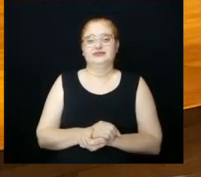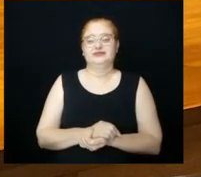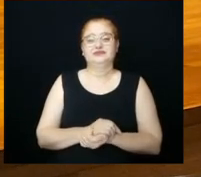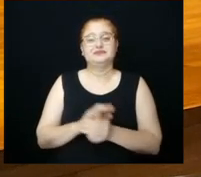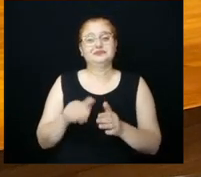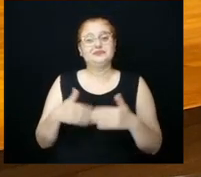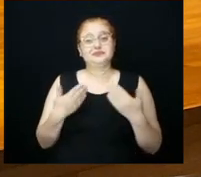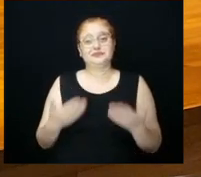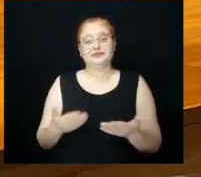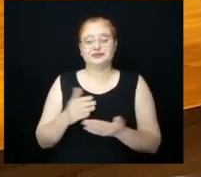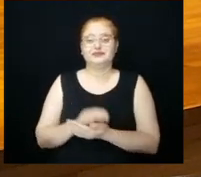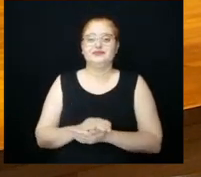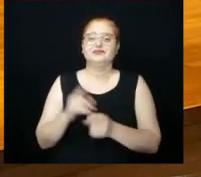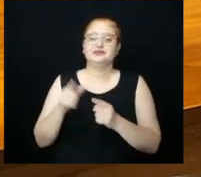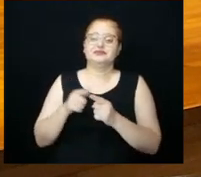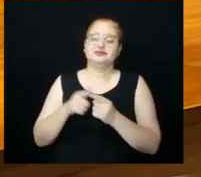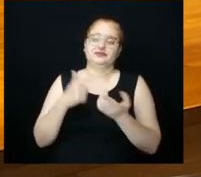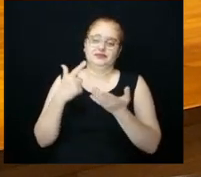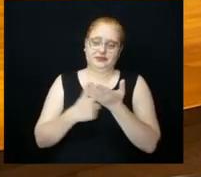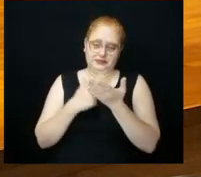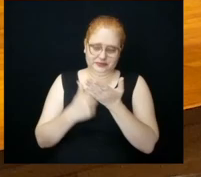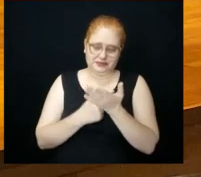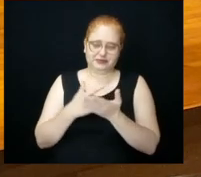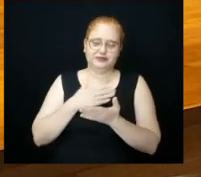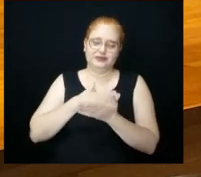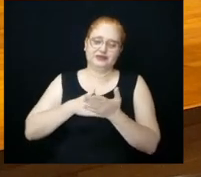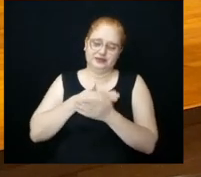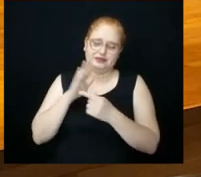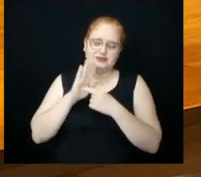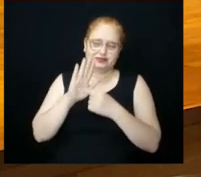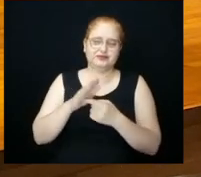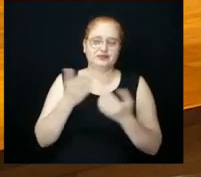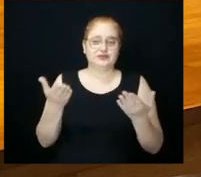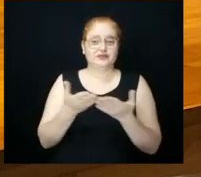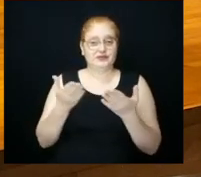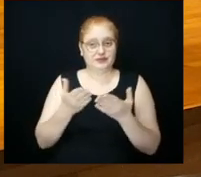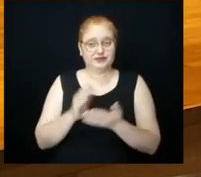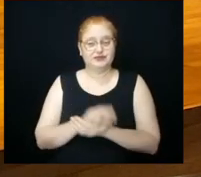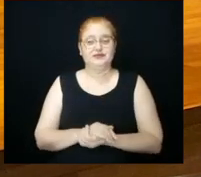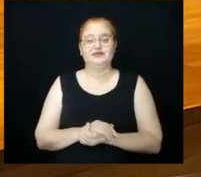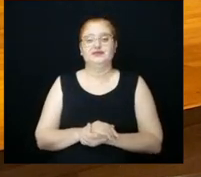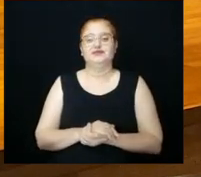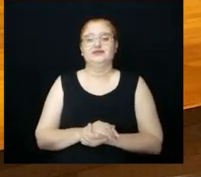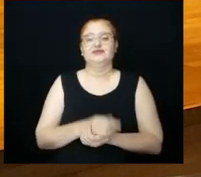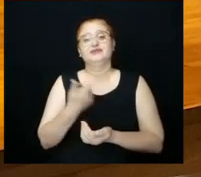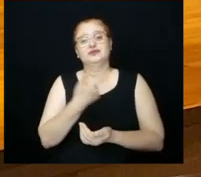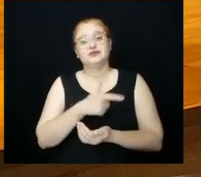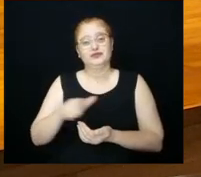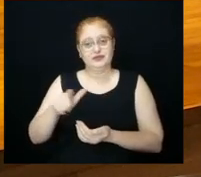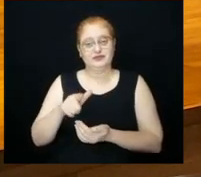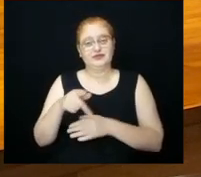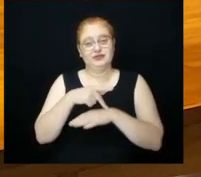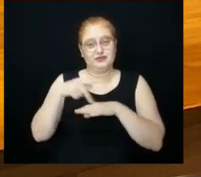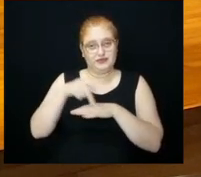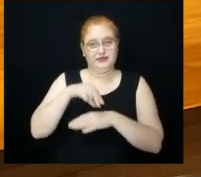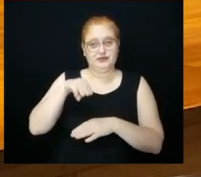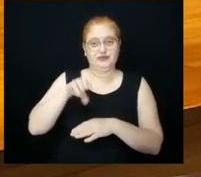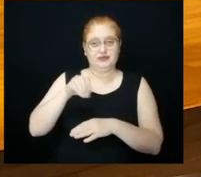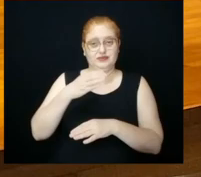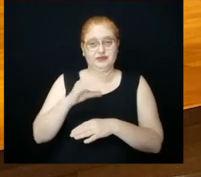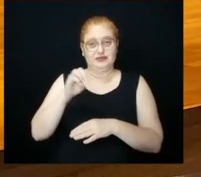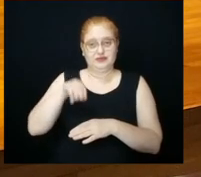Este, então, é o primeiro livro, né, que eu gostaria de trazer. E agora nós vamos passar para um outro país, que é